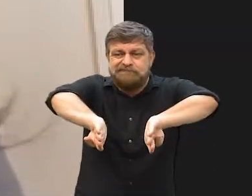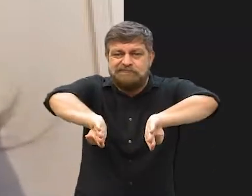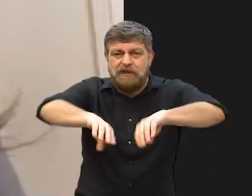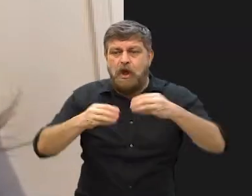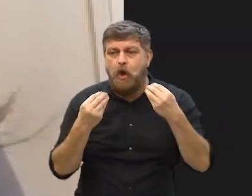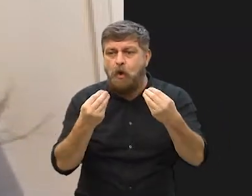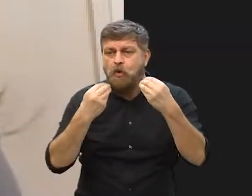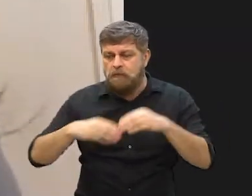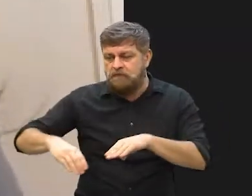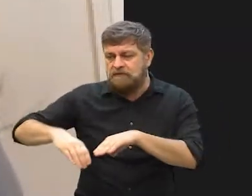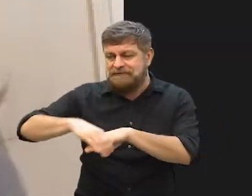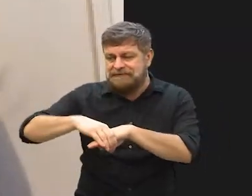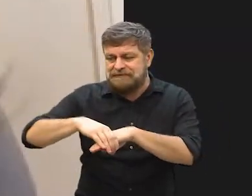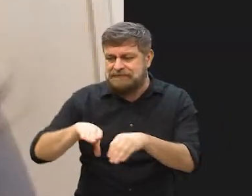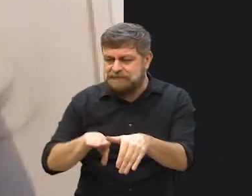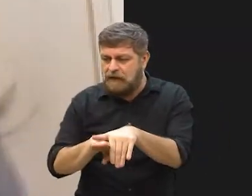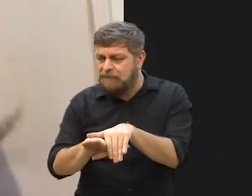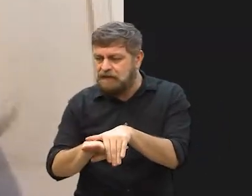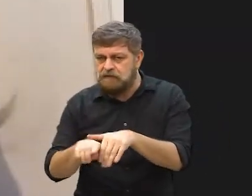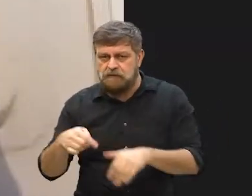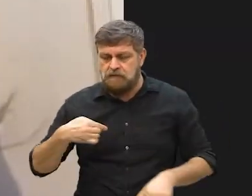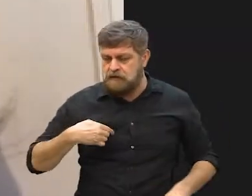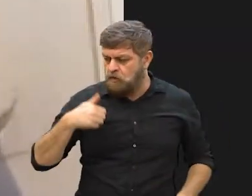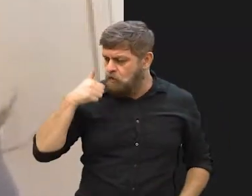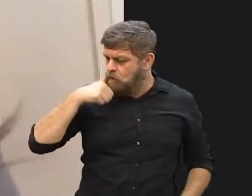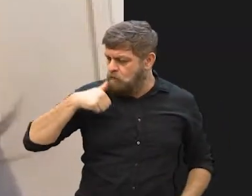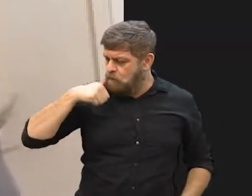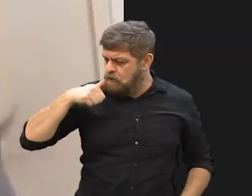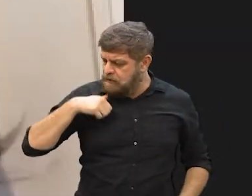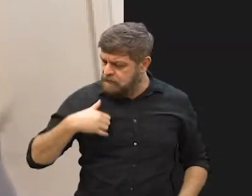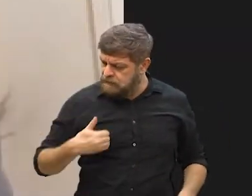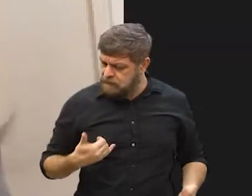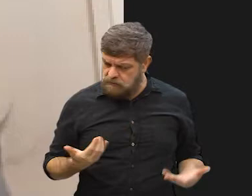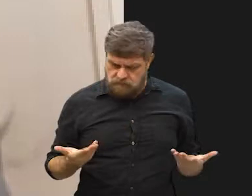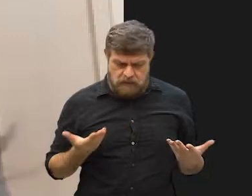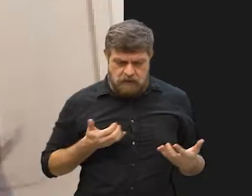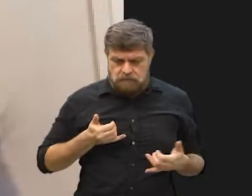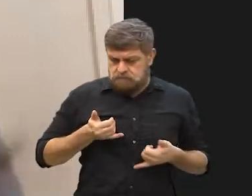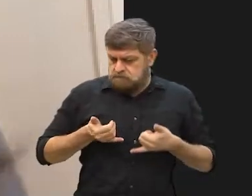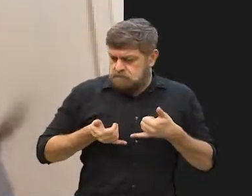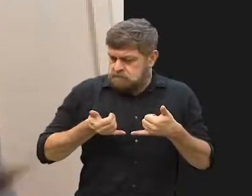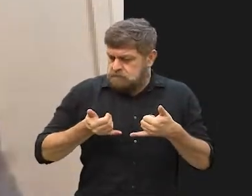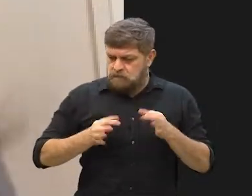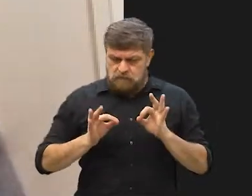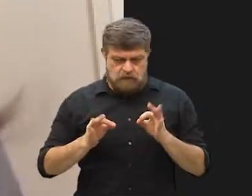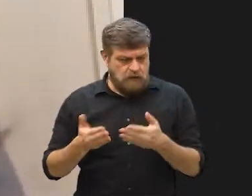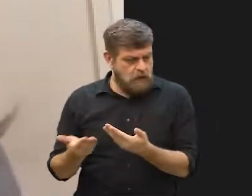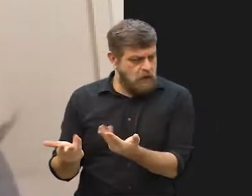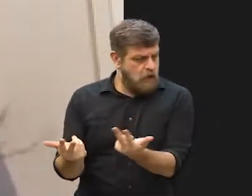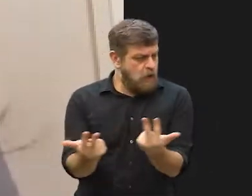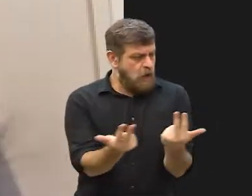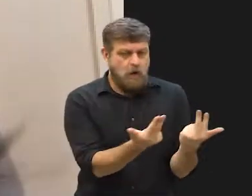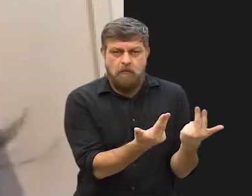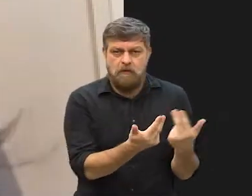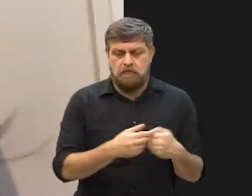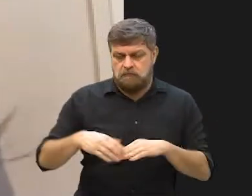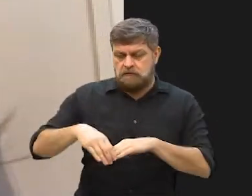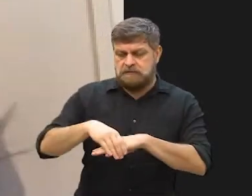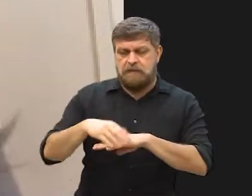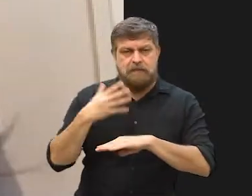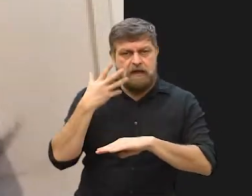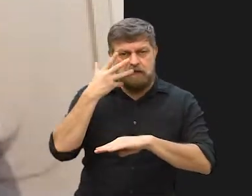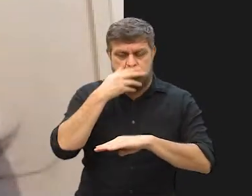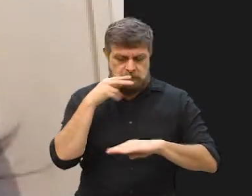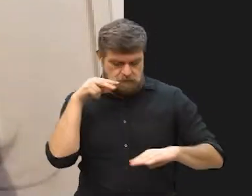usar um sapato ortopédico? Não, né? Eu sou uma mulher, eu sou vaidosa, eu quero um sapato igual qualquer mulher, né? Um sapato bonito,